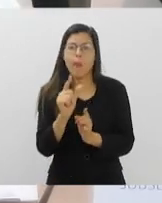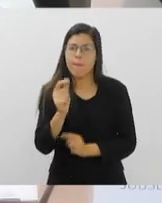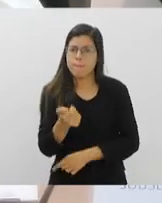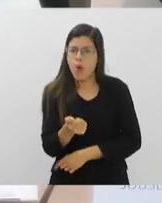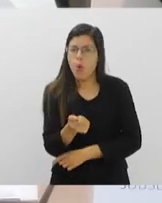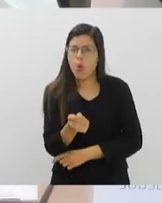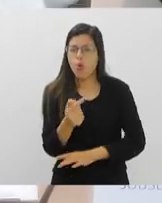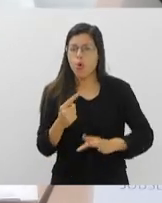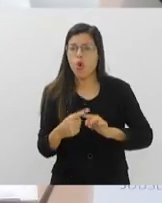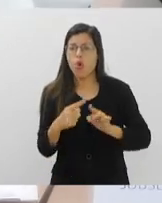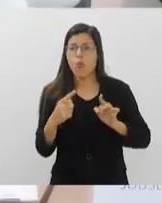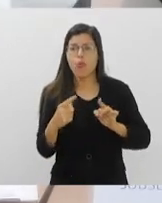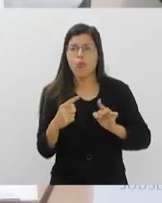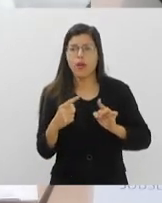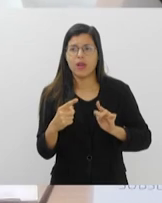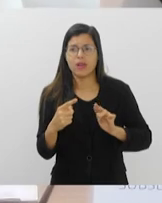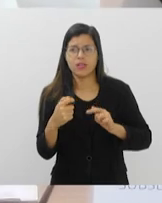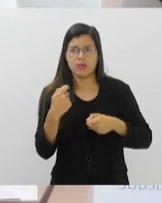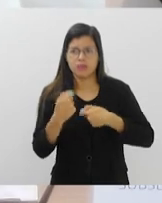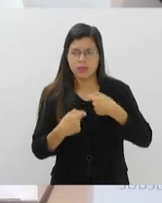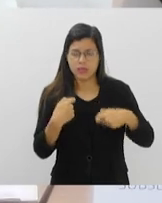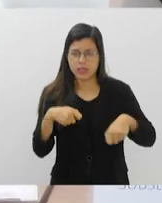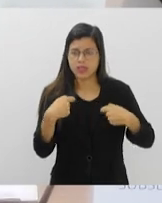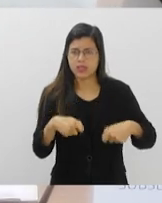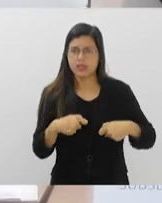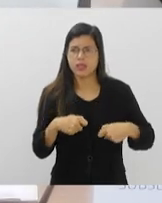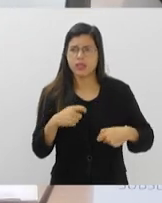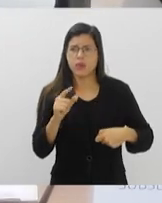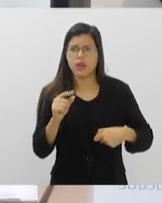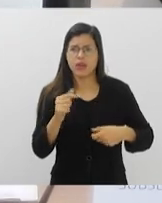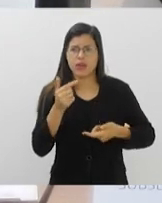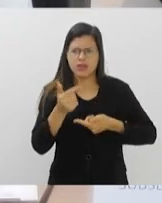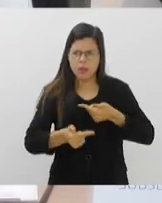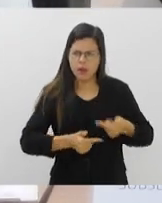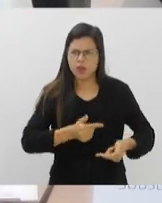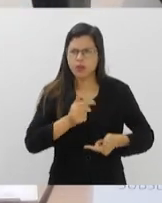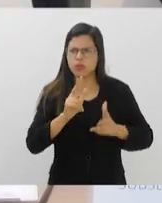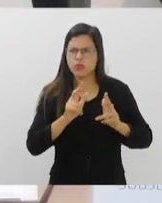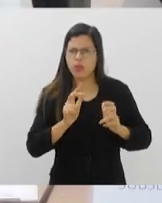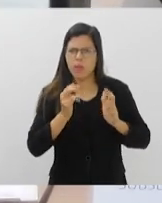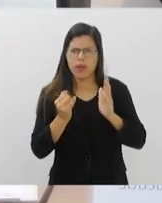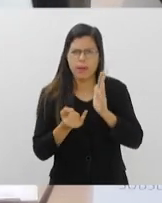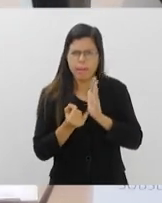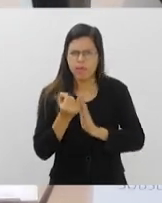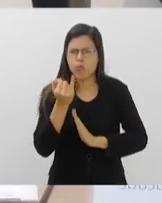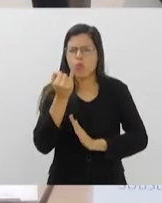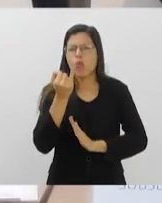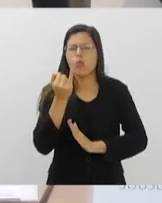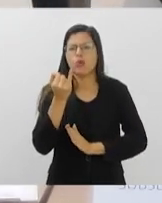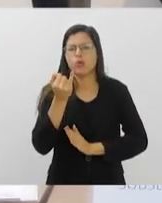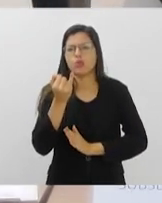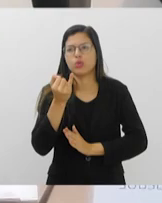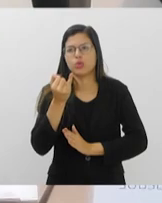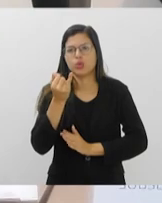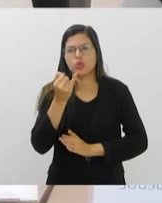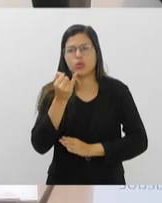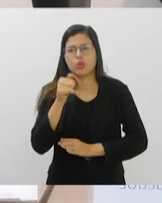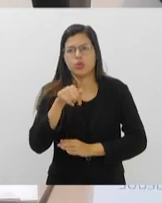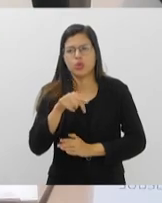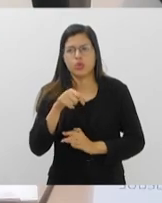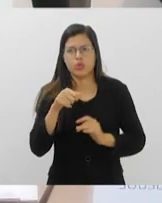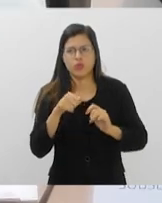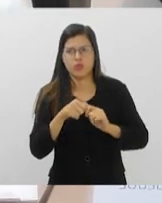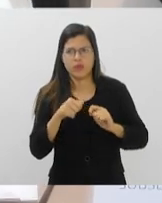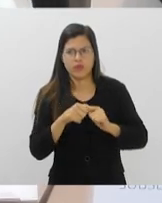a vem trabalhando com a questão do eh do Imposto de Renda né deção Eu também faço e